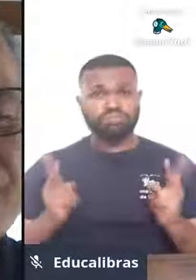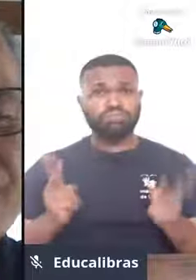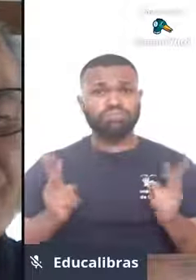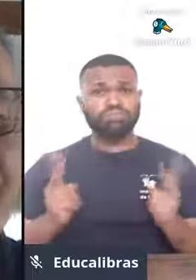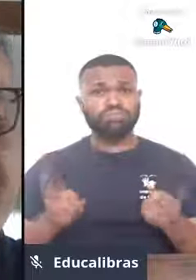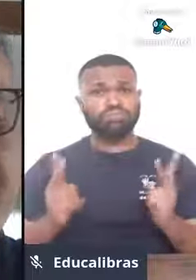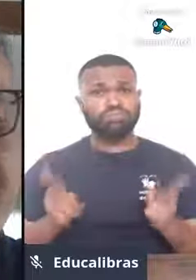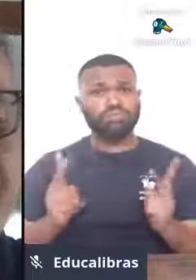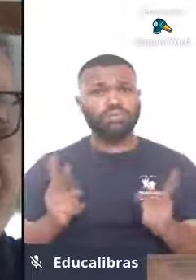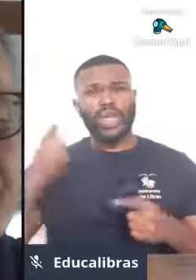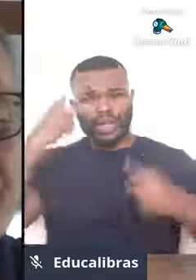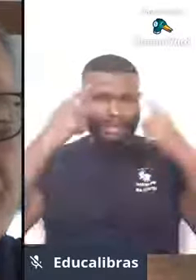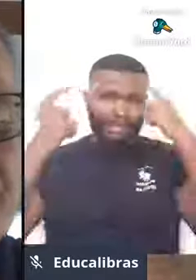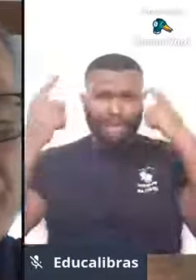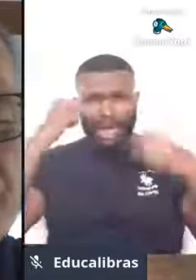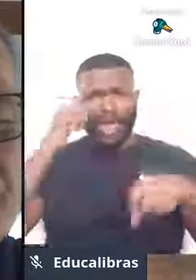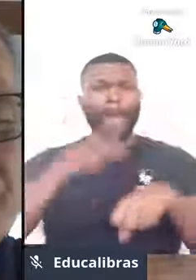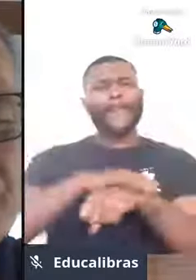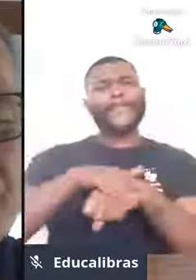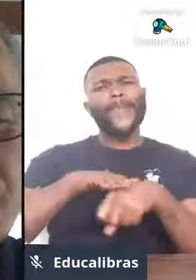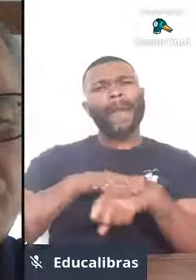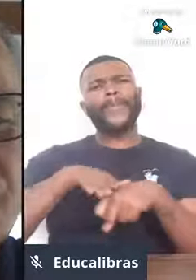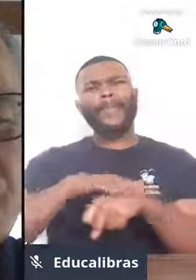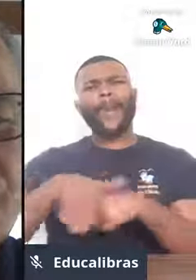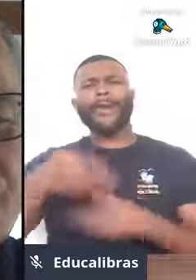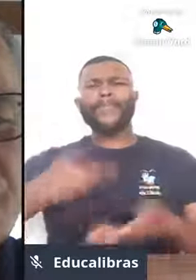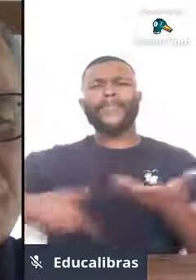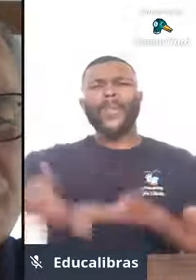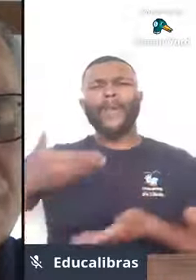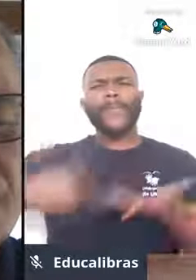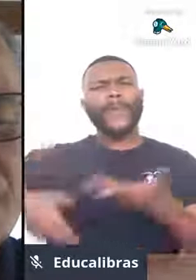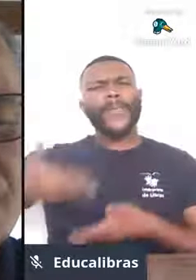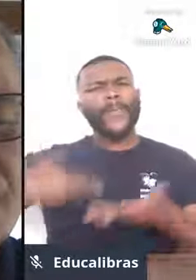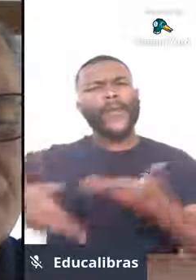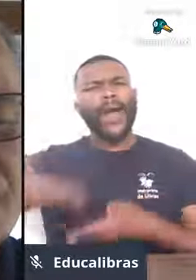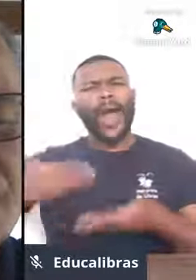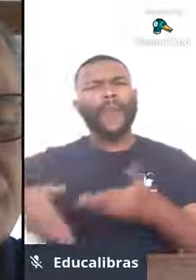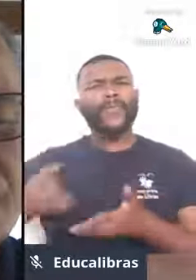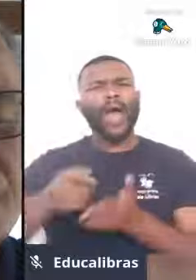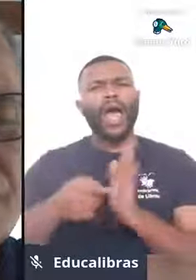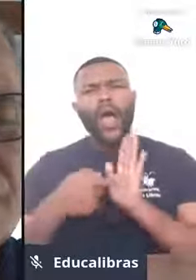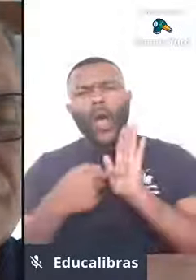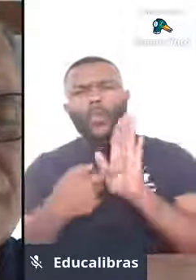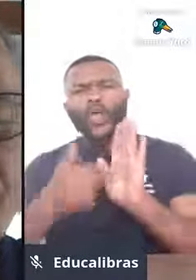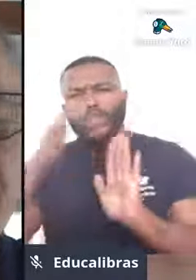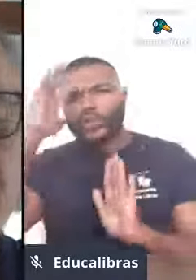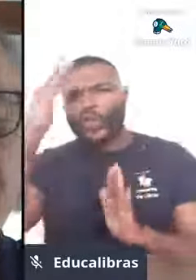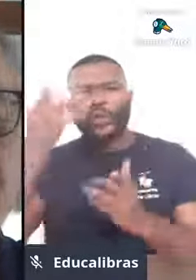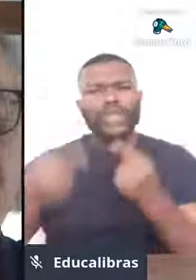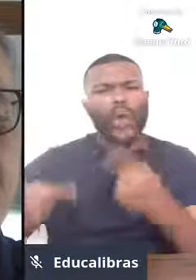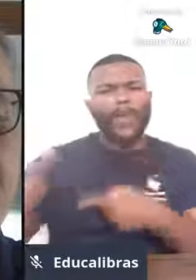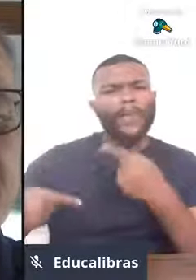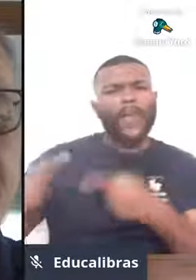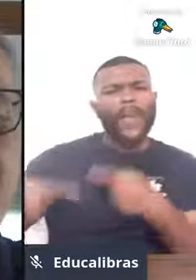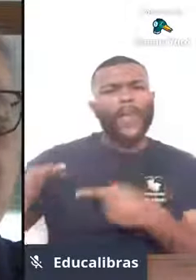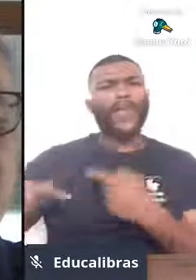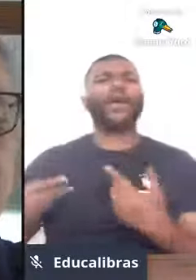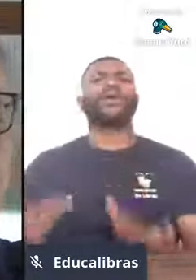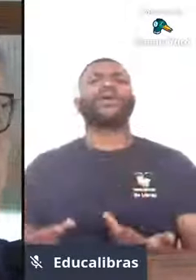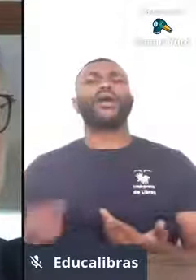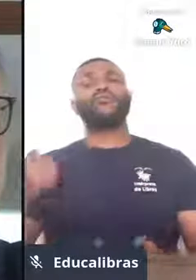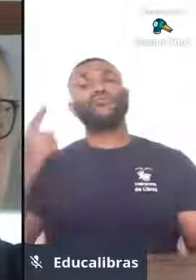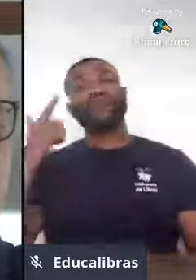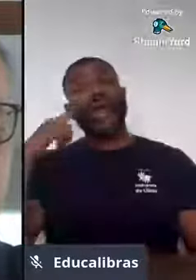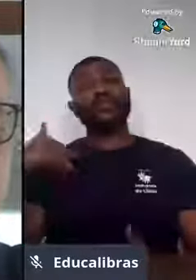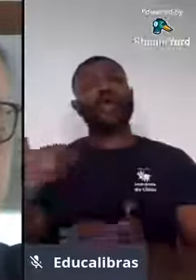desenvolvendo ideias, batendo papo, discutindo caminhos, né? Então, vamos ver até quando a gente